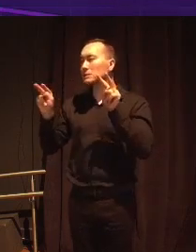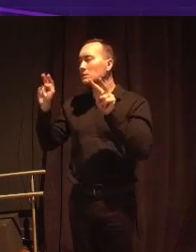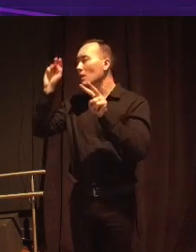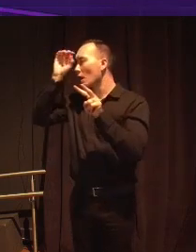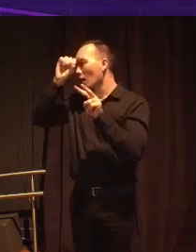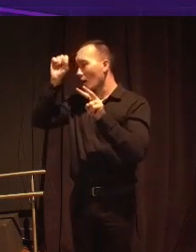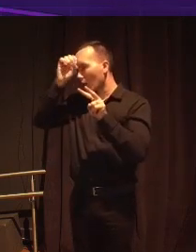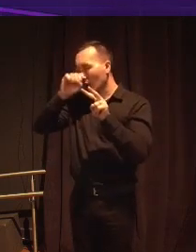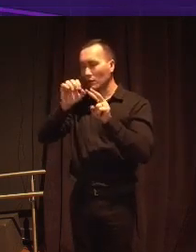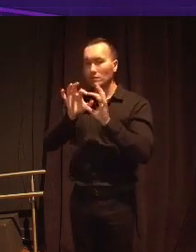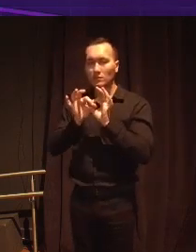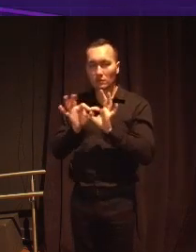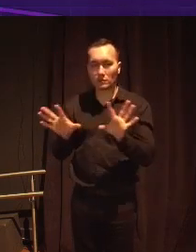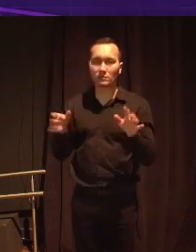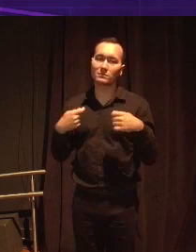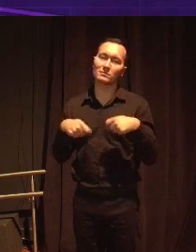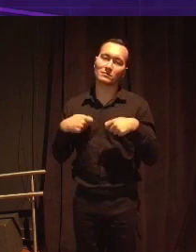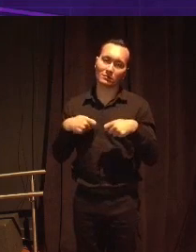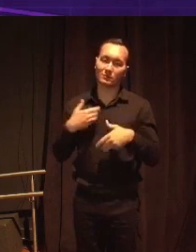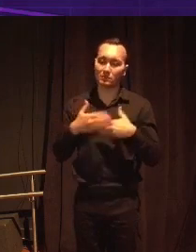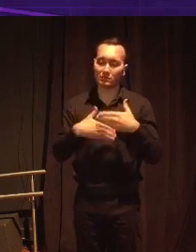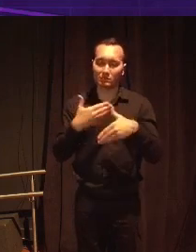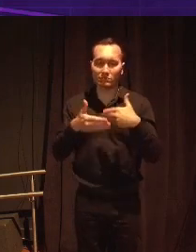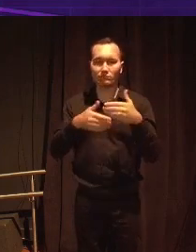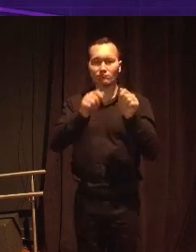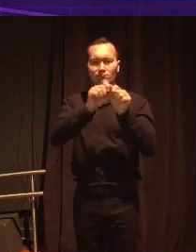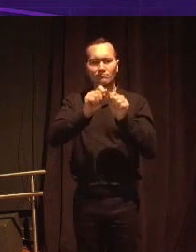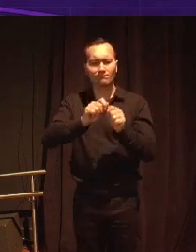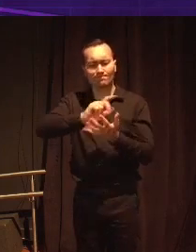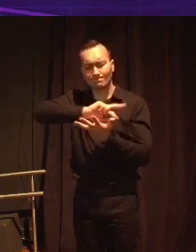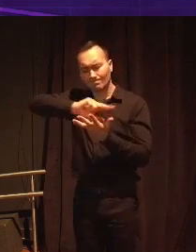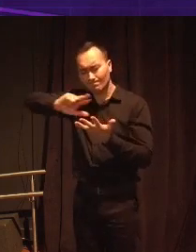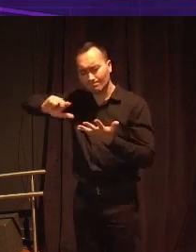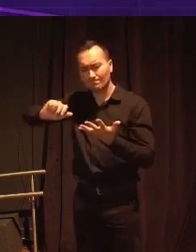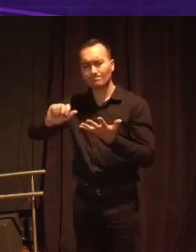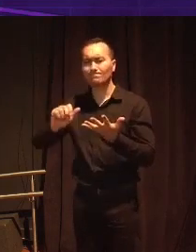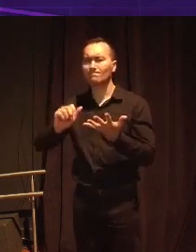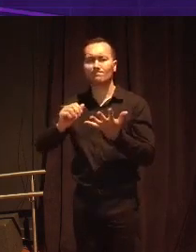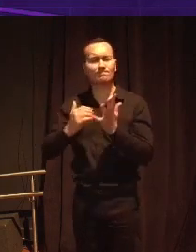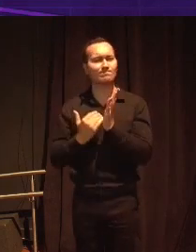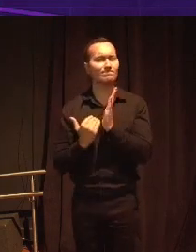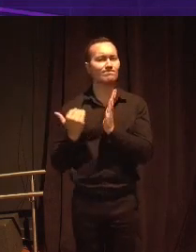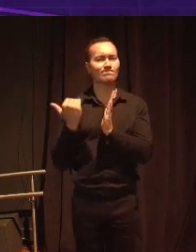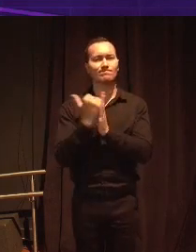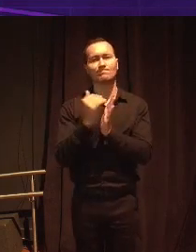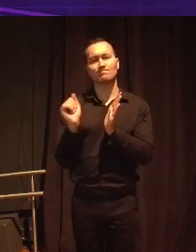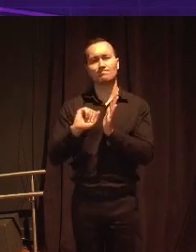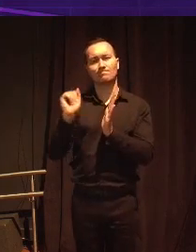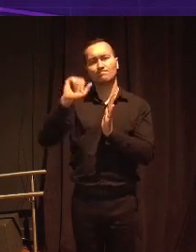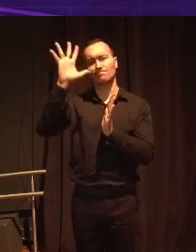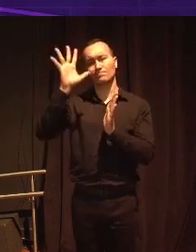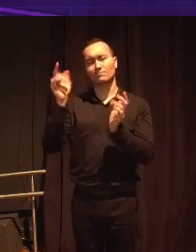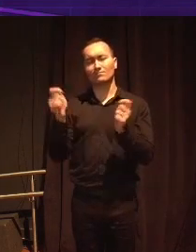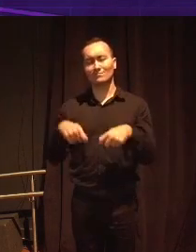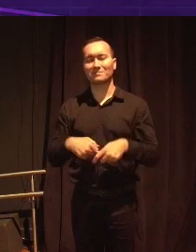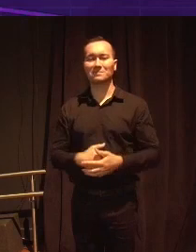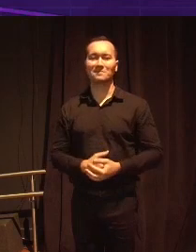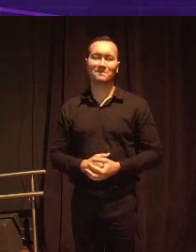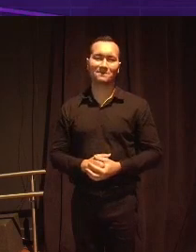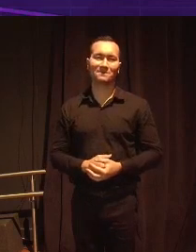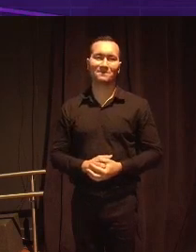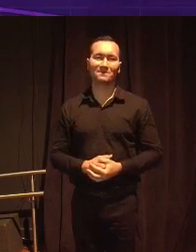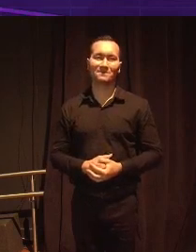algo maior aí para nós mesmos e para nossa e para todos ao nosso redor.